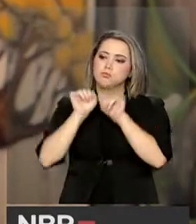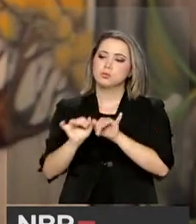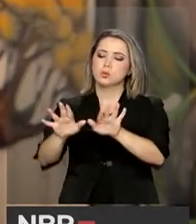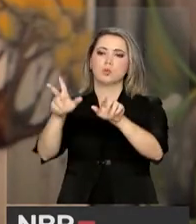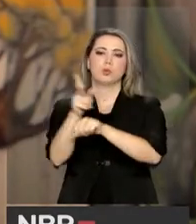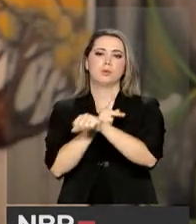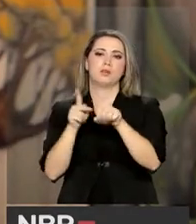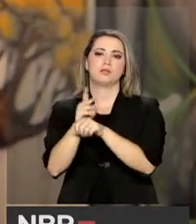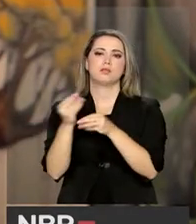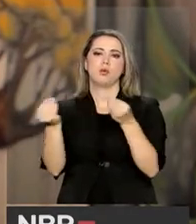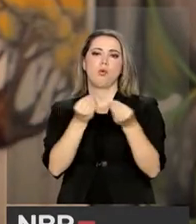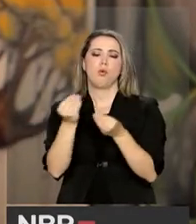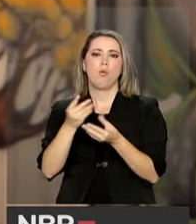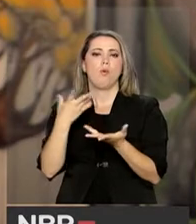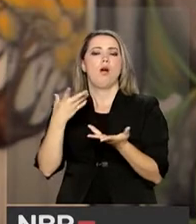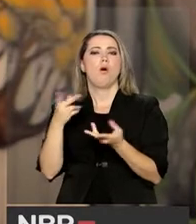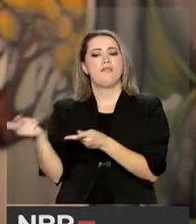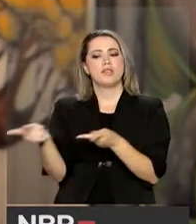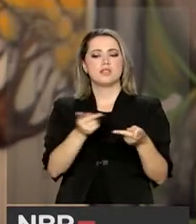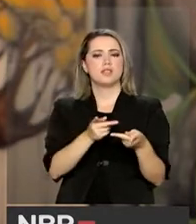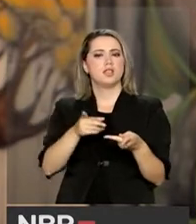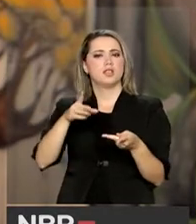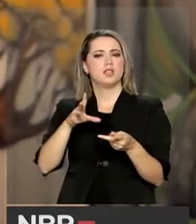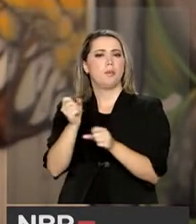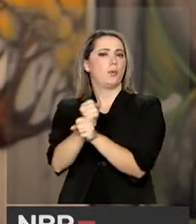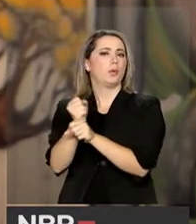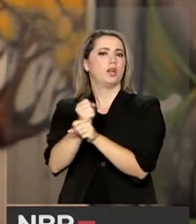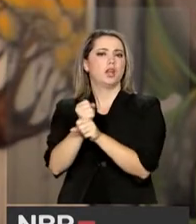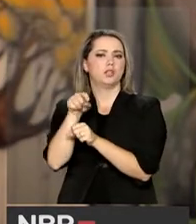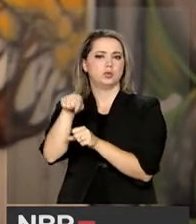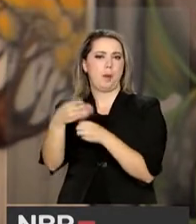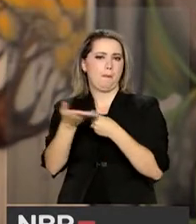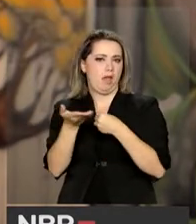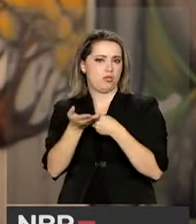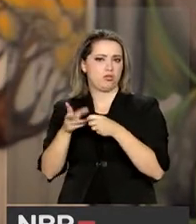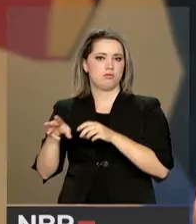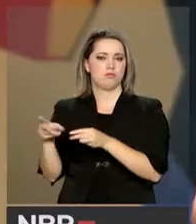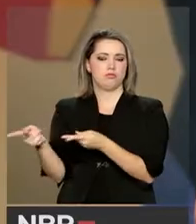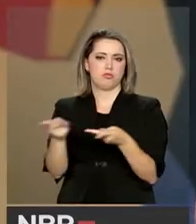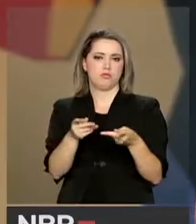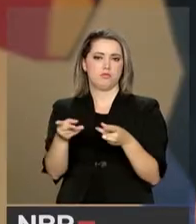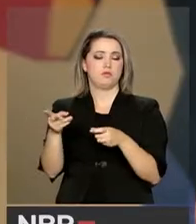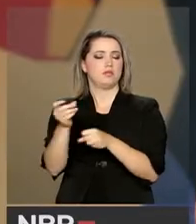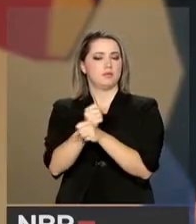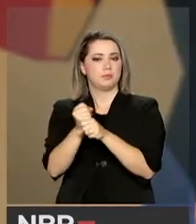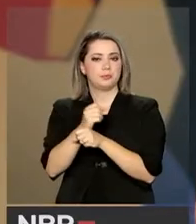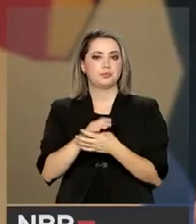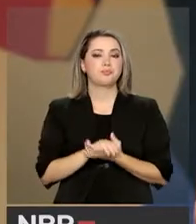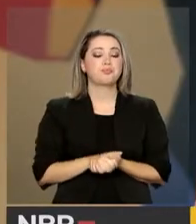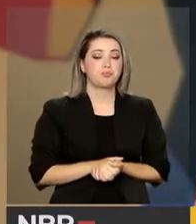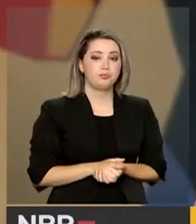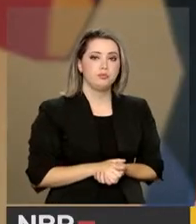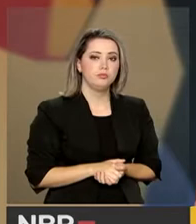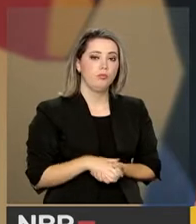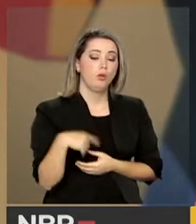todo o país. Qual a média de visitações por ano desses museus, Patrícia? Ana, nós temos